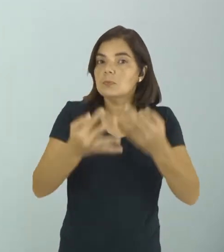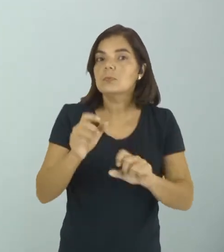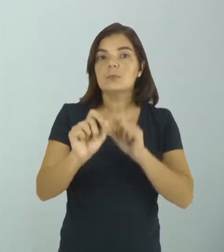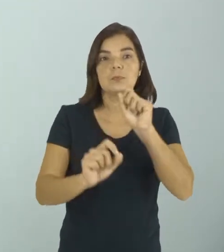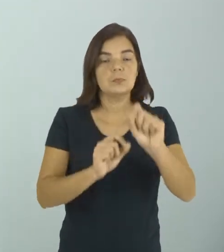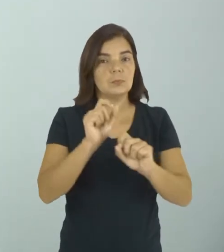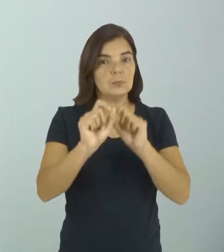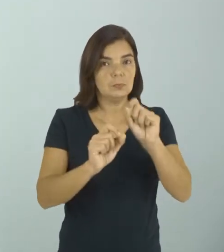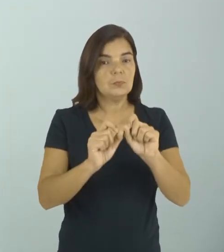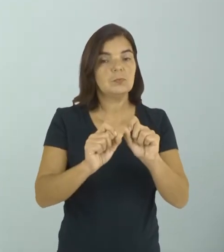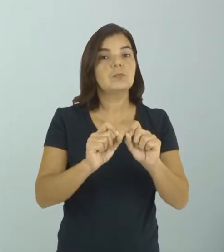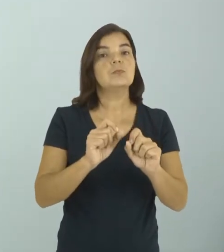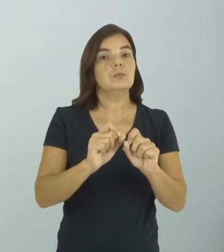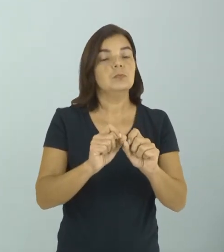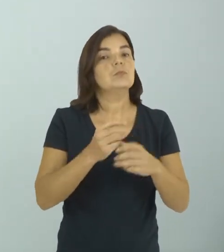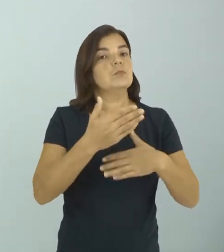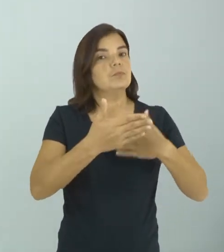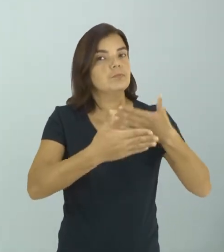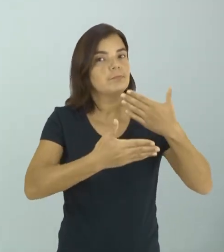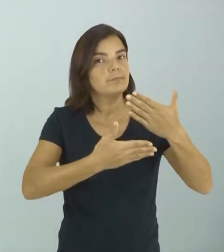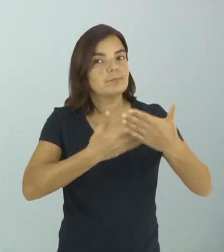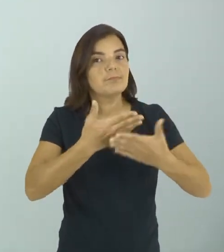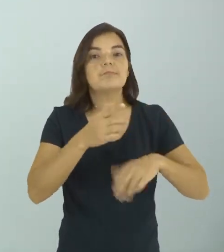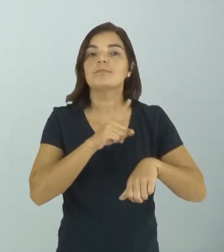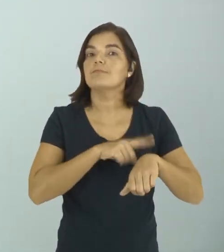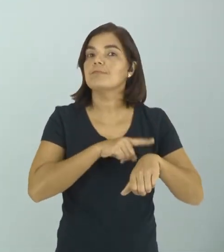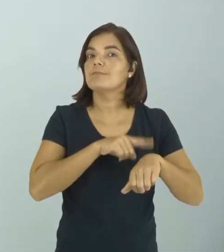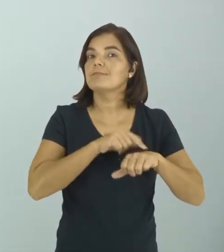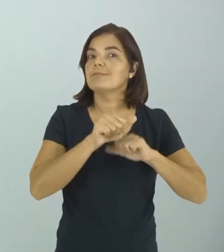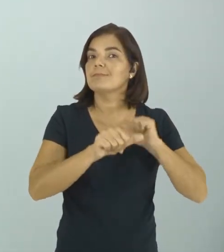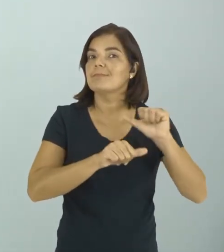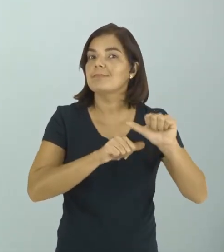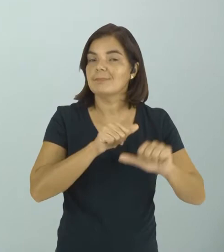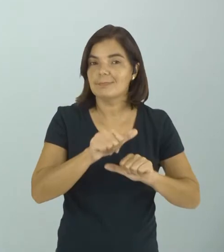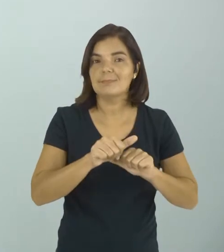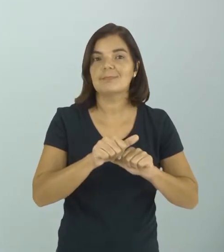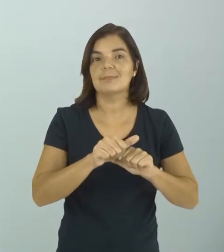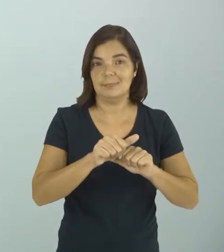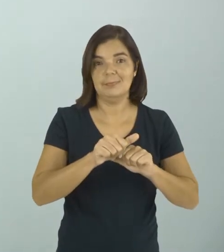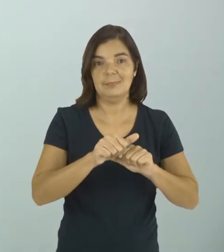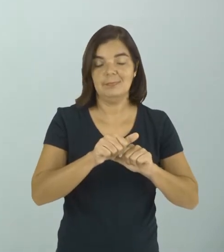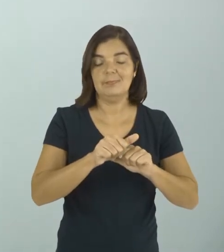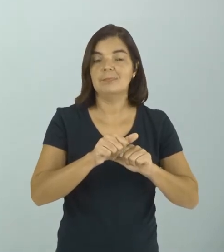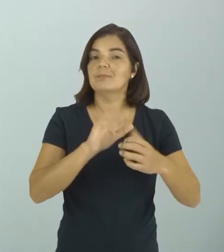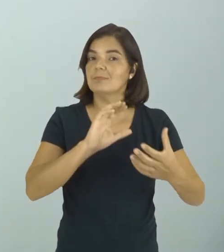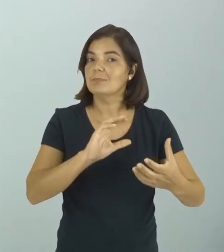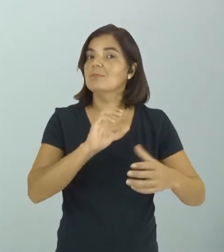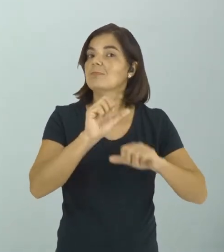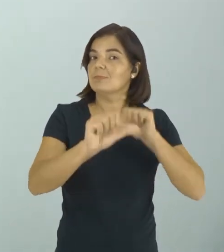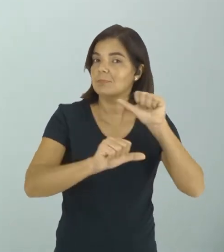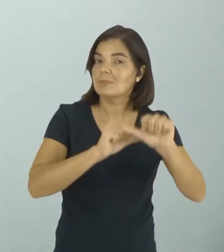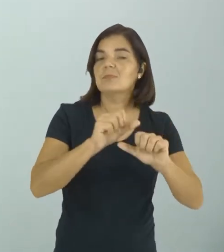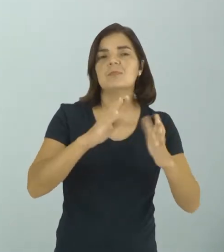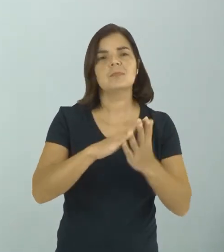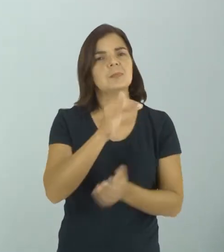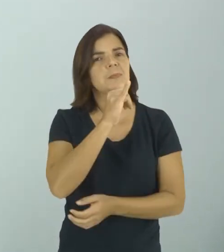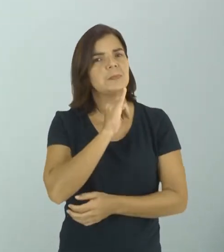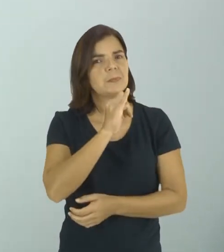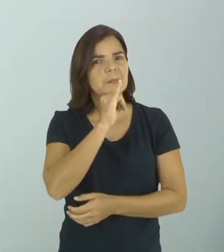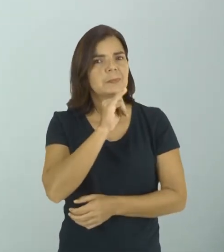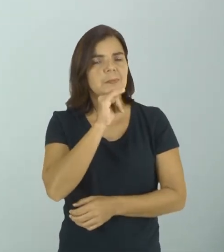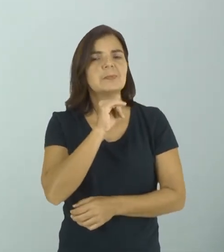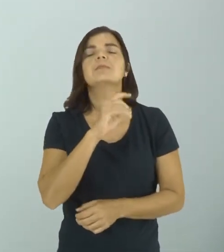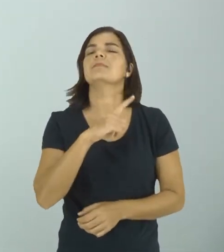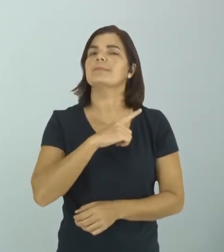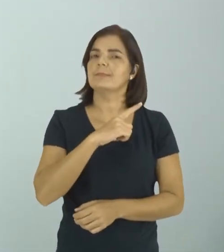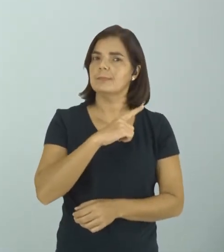que estamos passando por um momento de mudança, de transformação. A exemplo das reformas